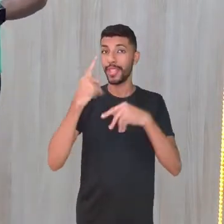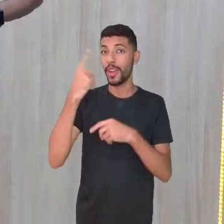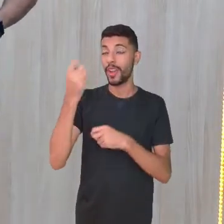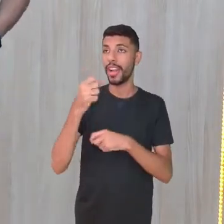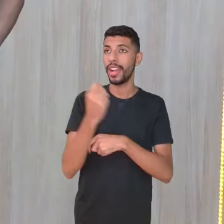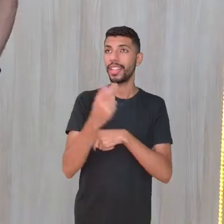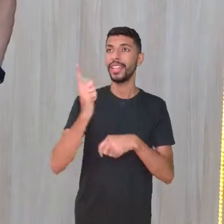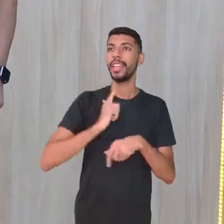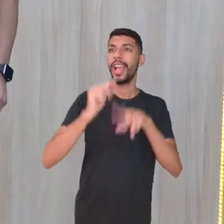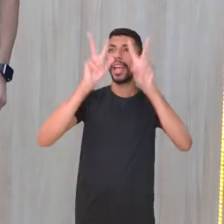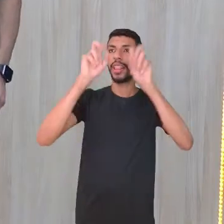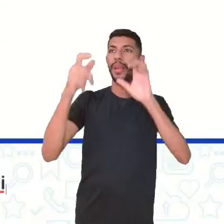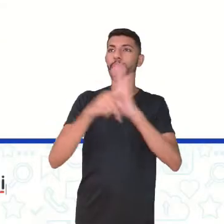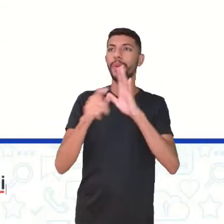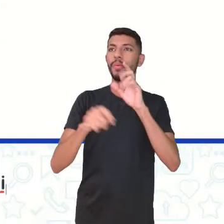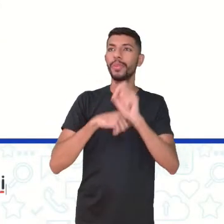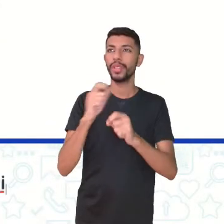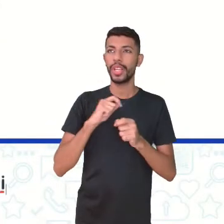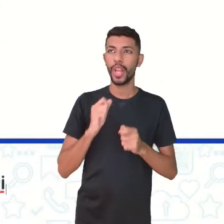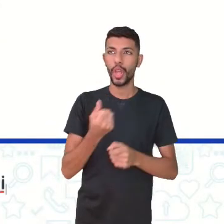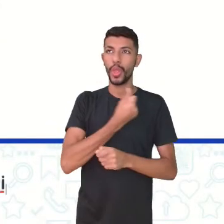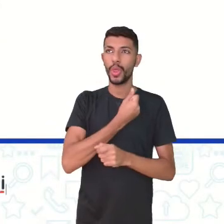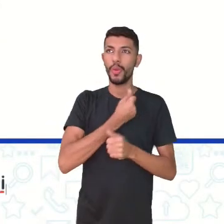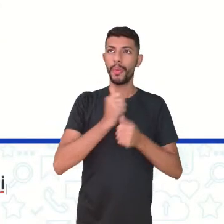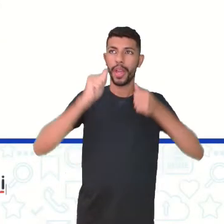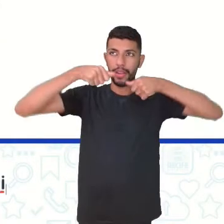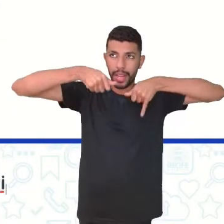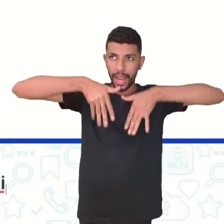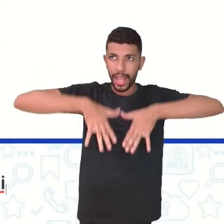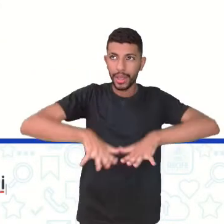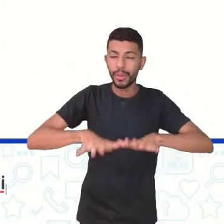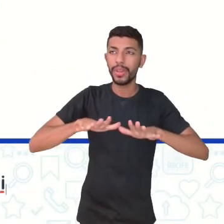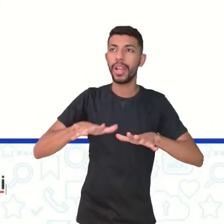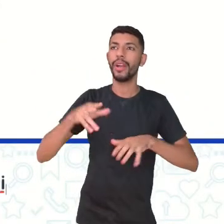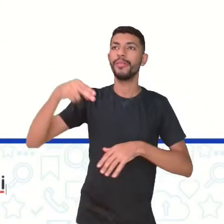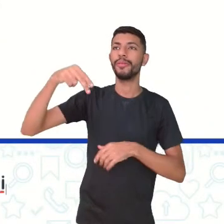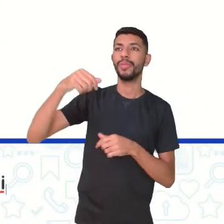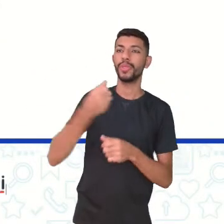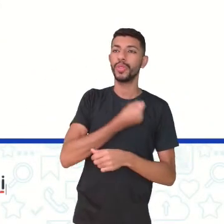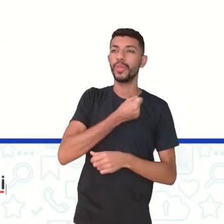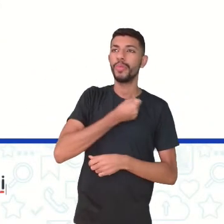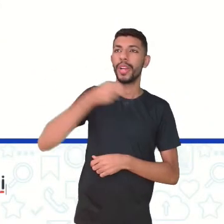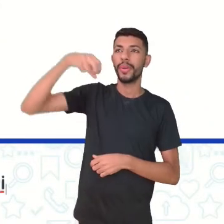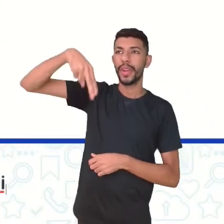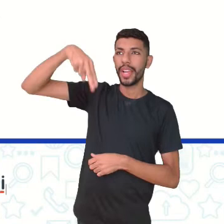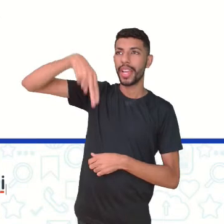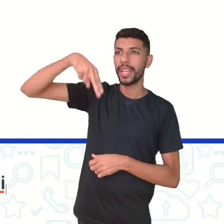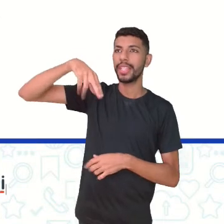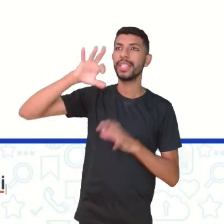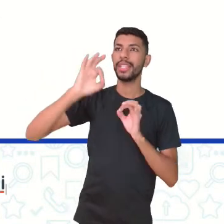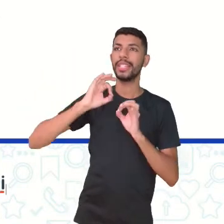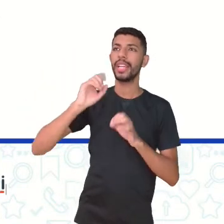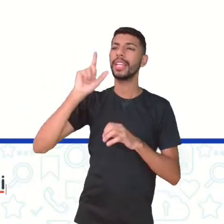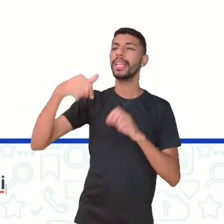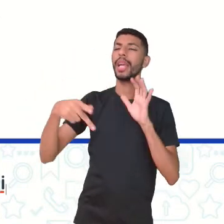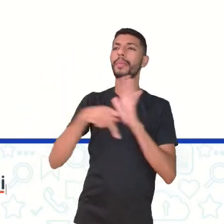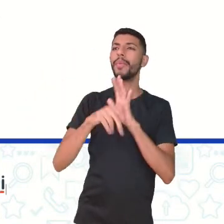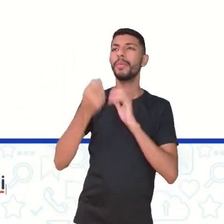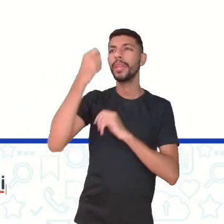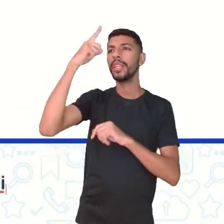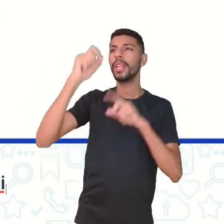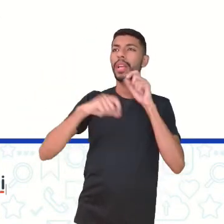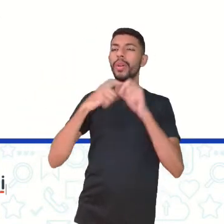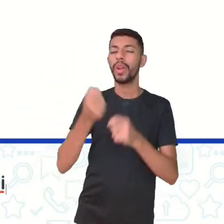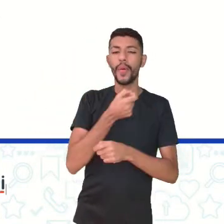aí dos números naturais, certo? Que são os números que foram criados aí com a ideia de contar, né? Que vai do 0,